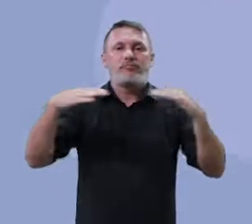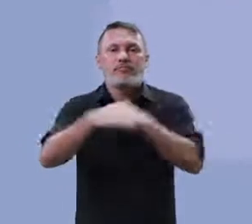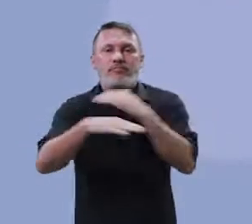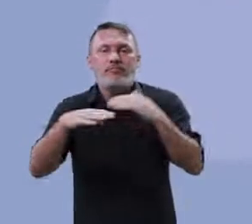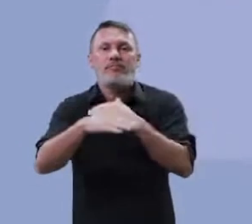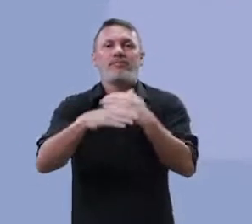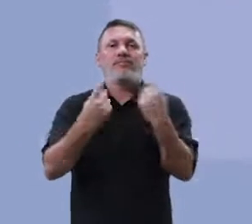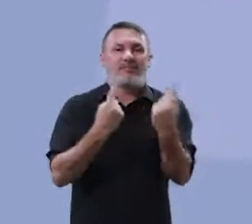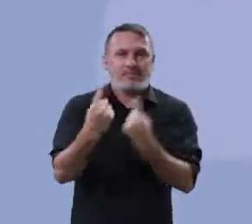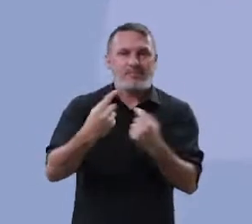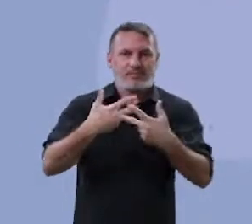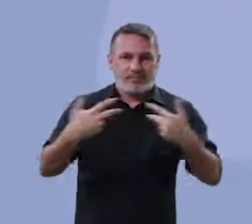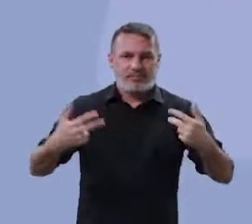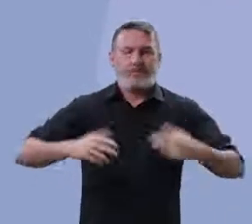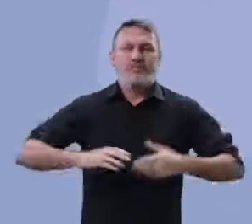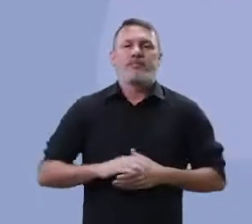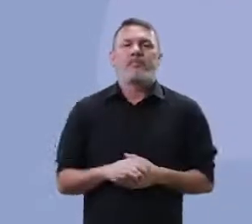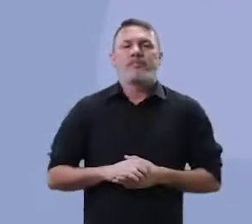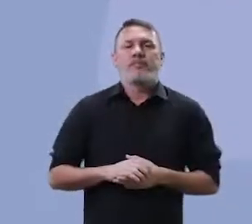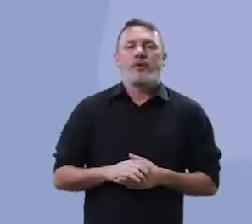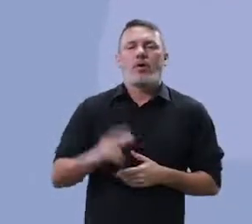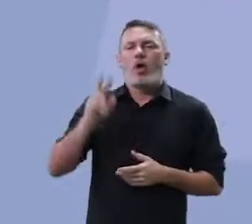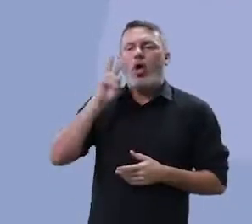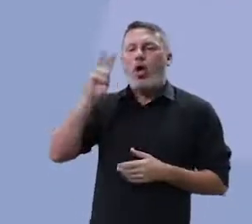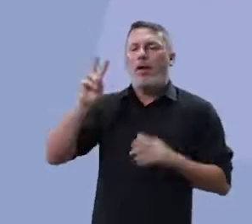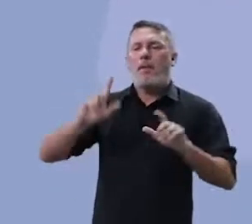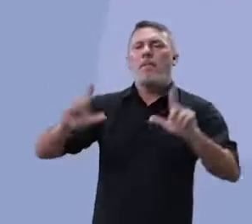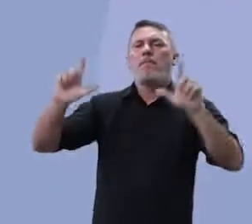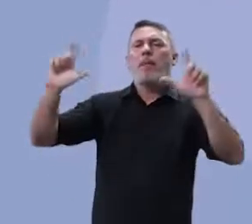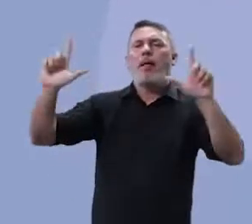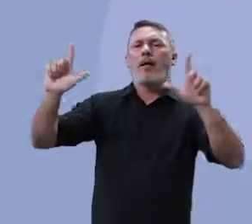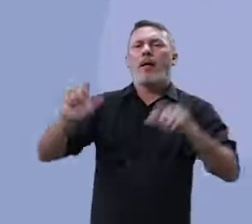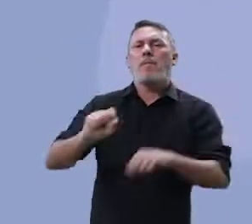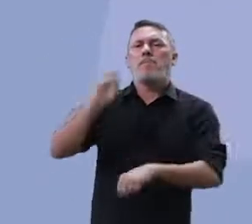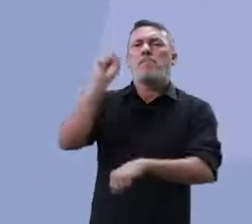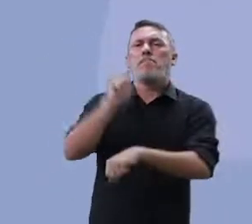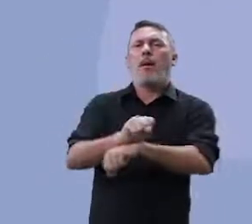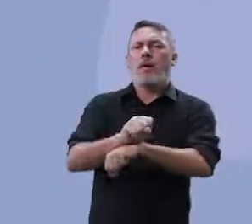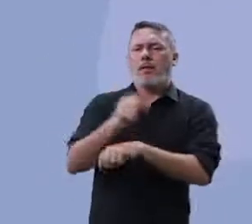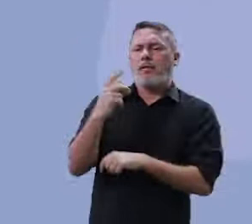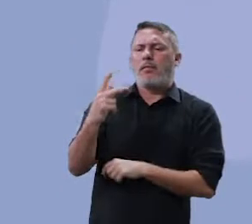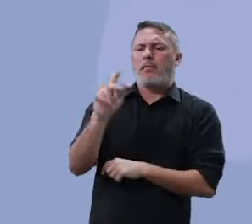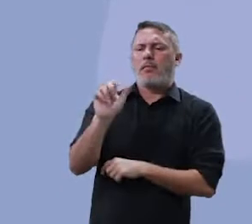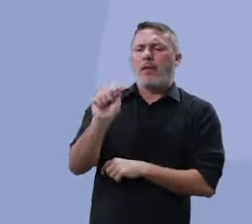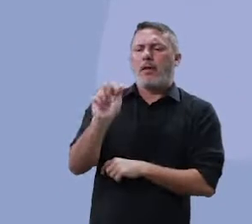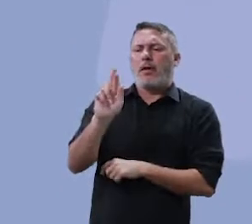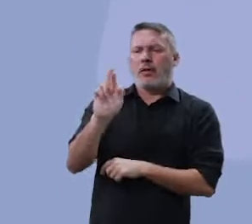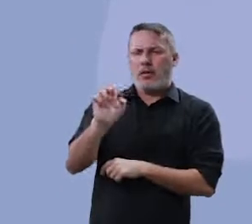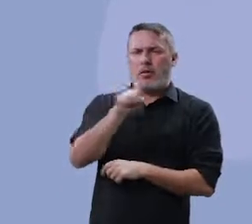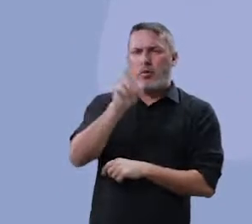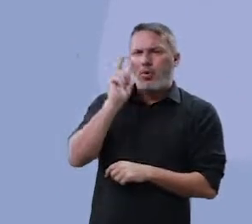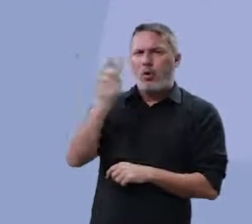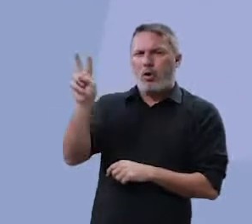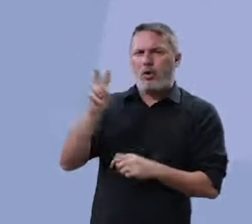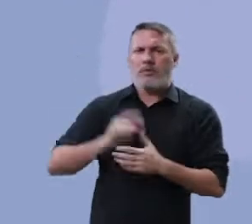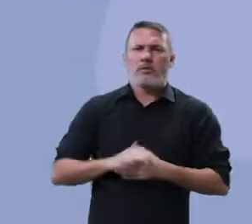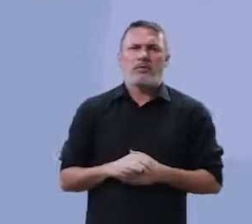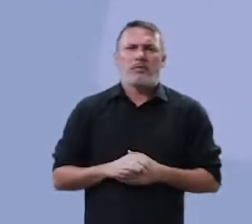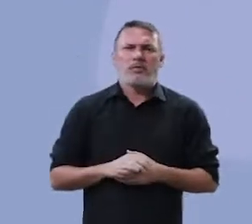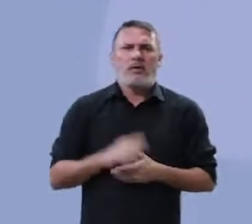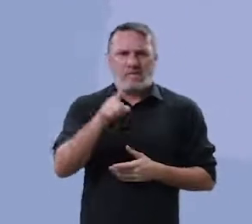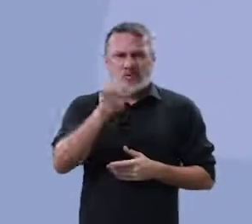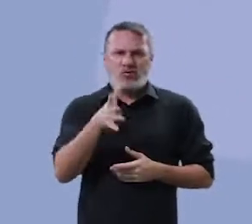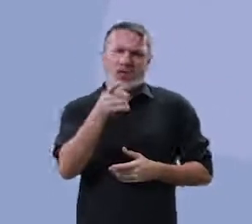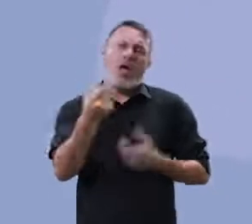trânsito. Olha lá, meu amigo, essa placa. Pare. Dá uma olhadinha. Será